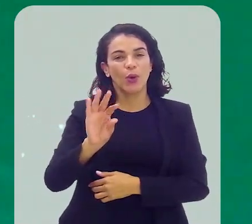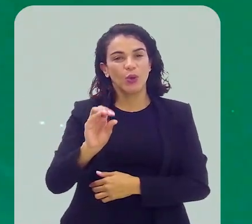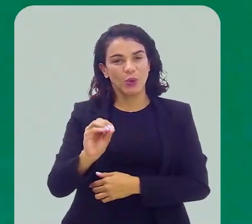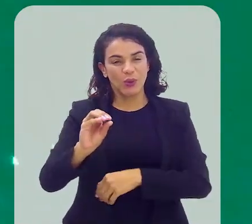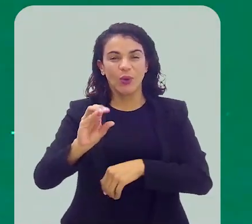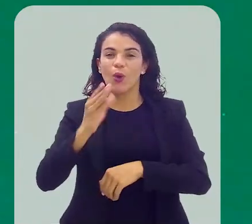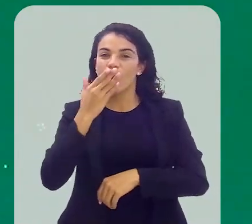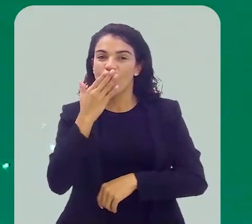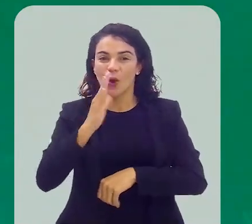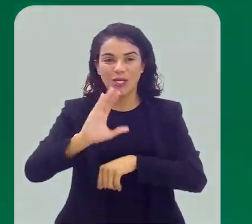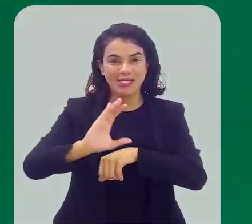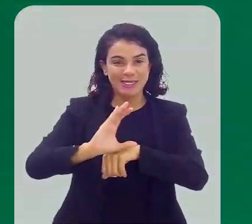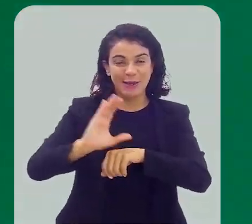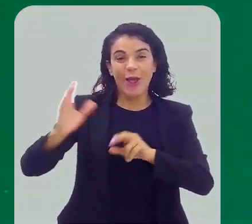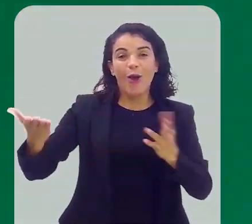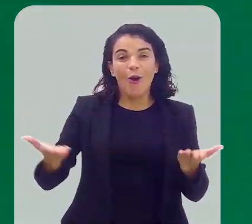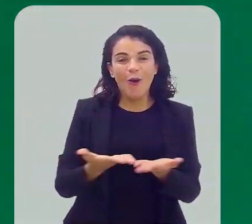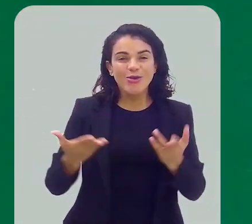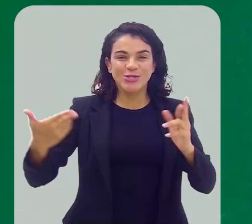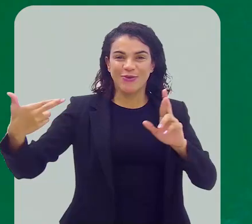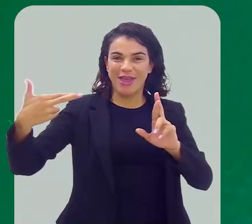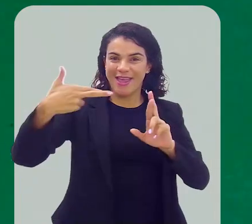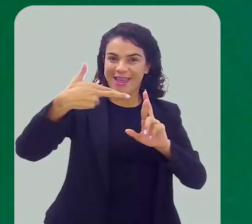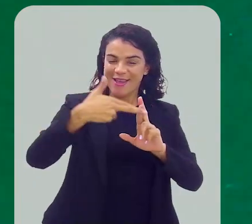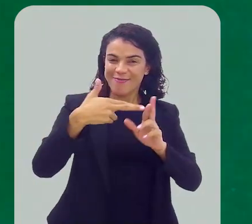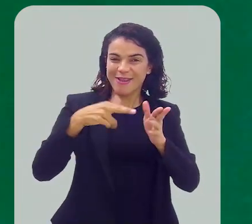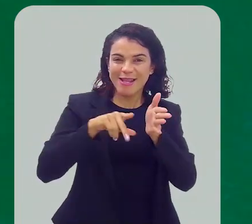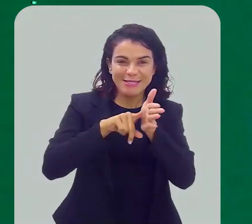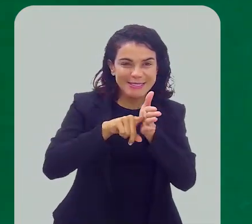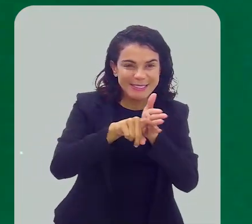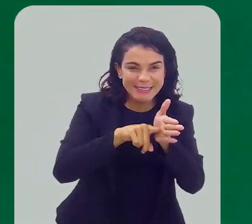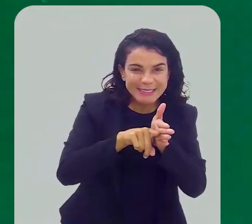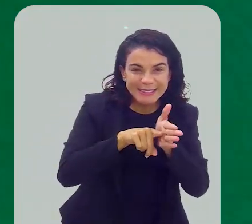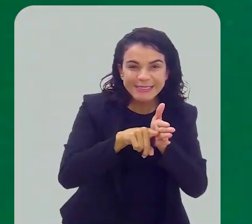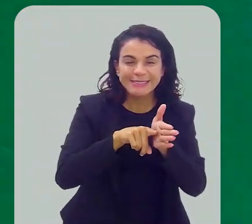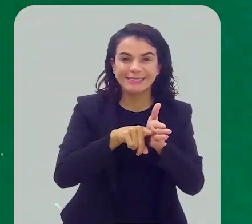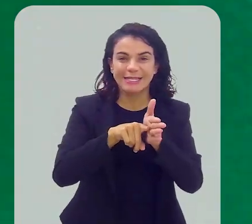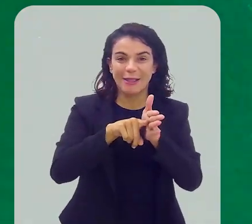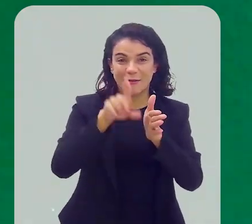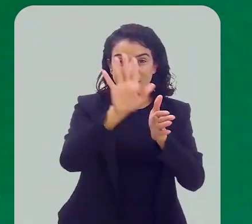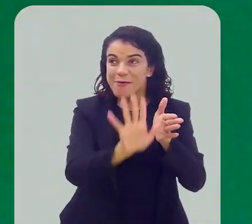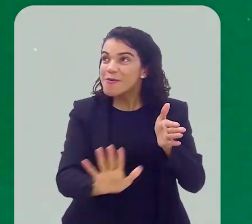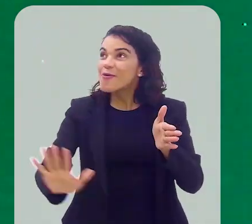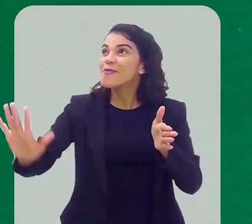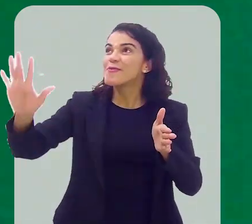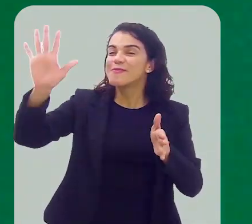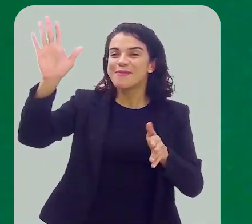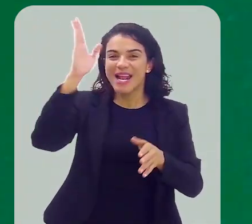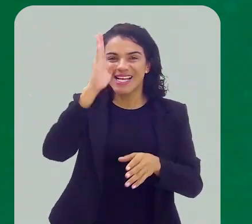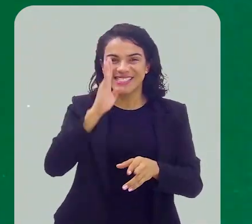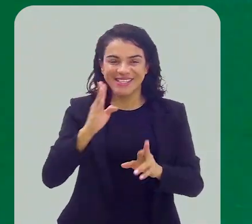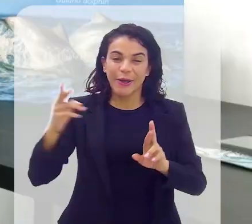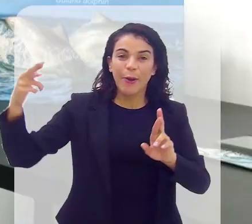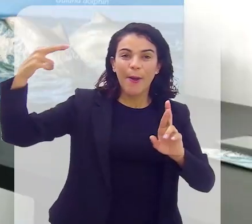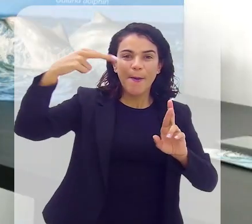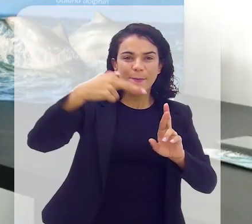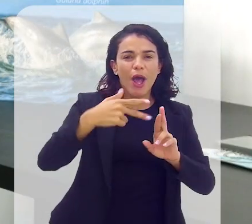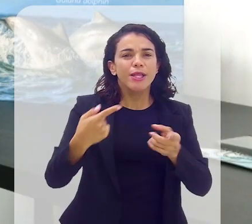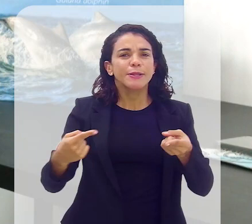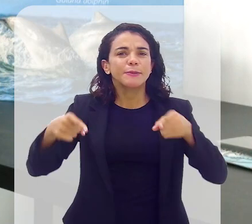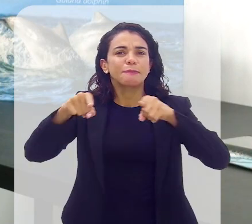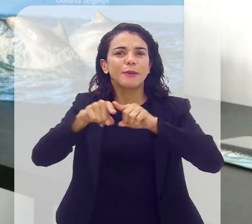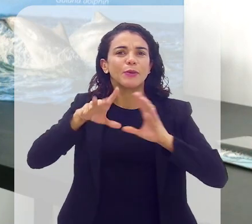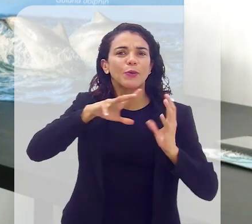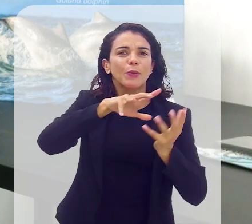Cinza. Então, o Instituto hoje é uma referência, não só aqui no Rio de Janeiro, mas no Brasil. E a gente